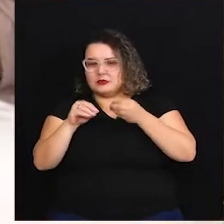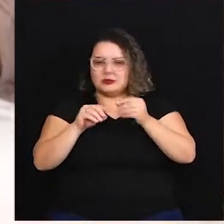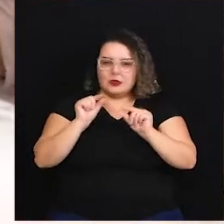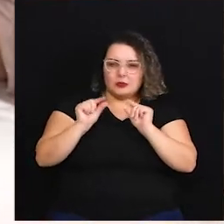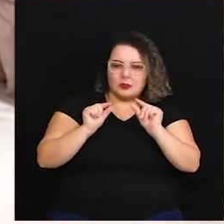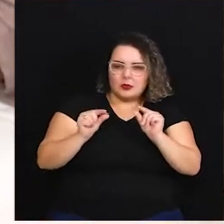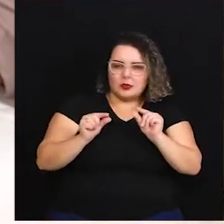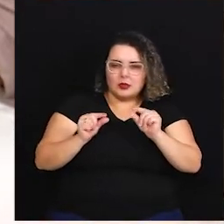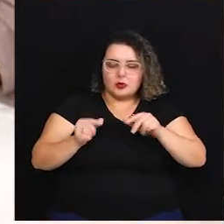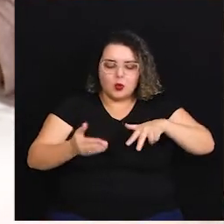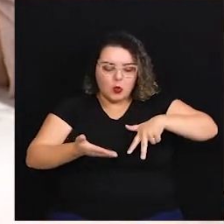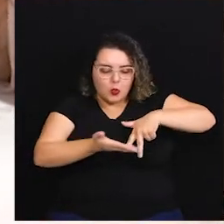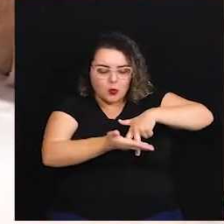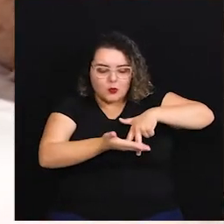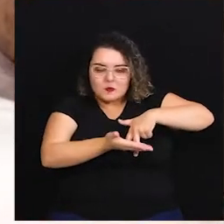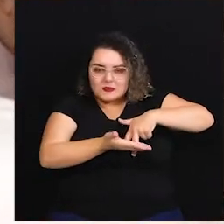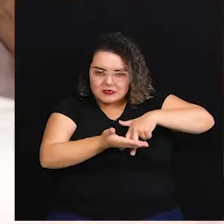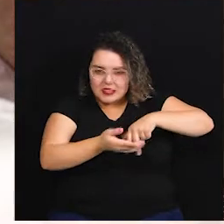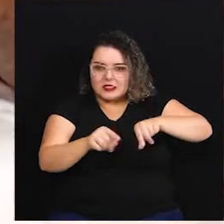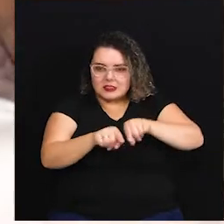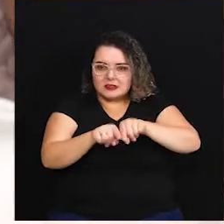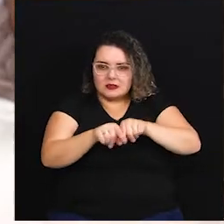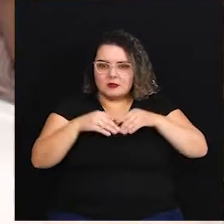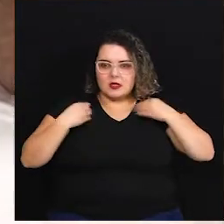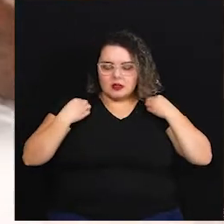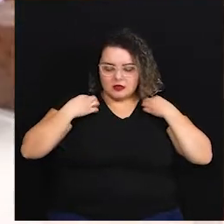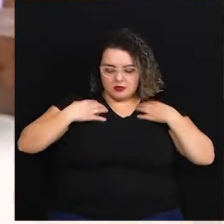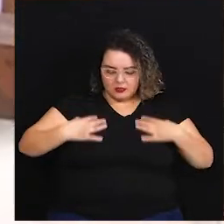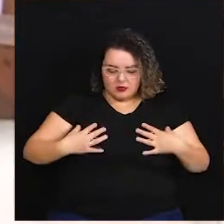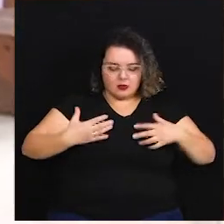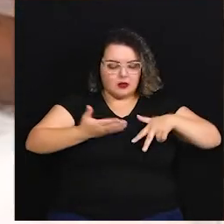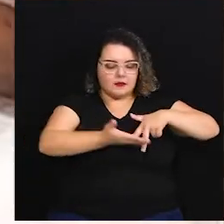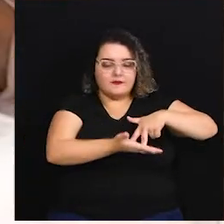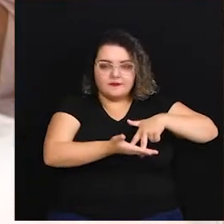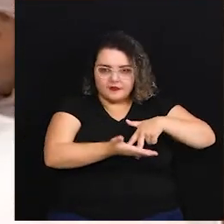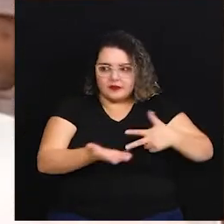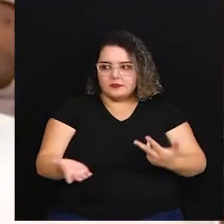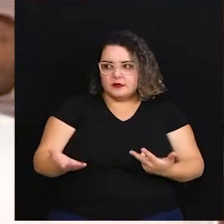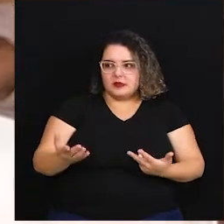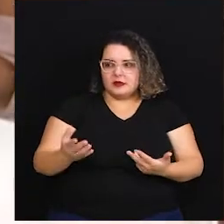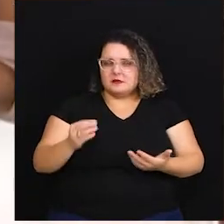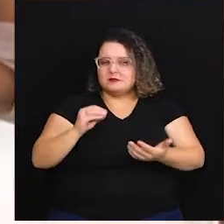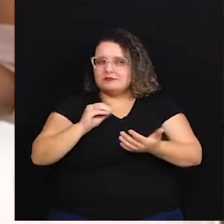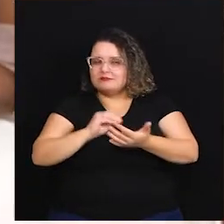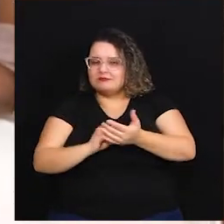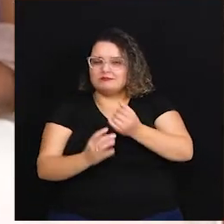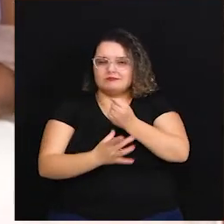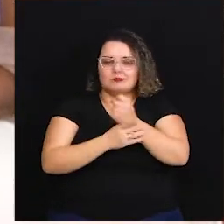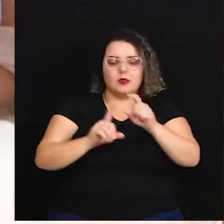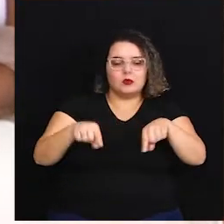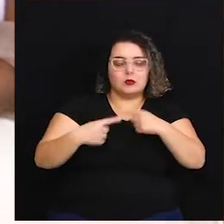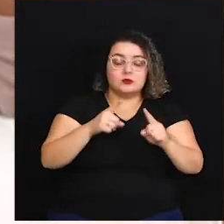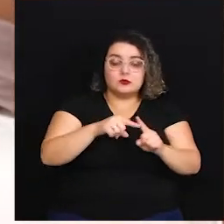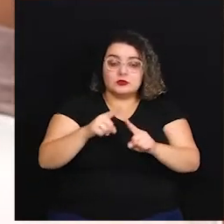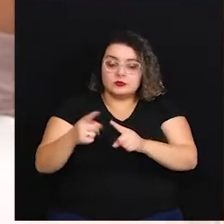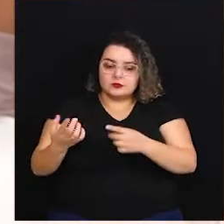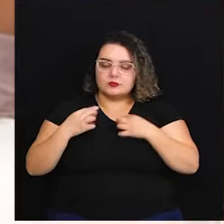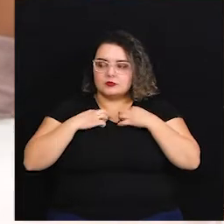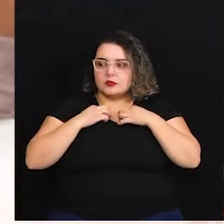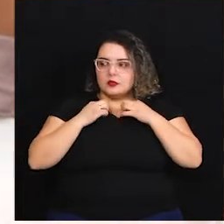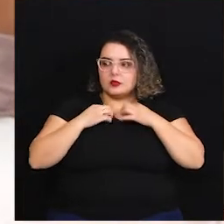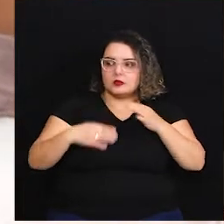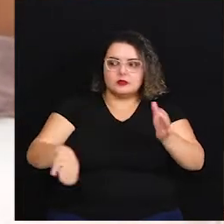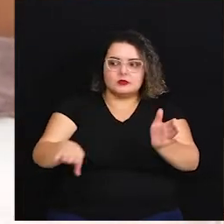e misturava um pouco com vestido e saia, mas naquele momento ainda o foco era a camiseta. Então a gente estava meio que inseguro em levar outros tipos de